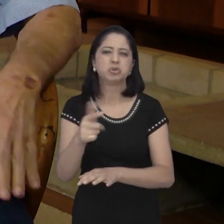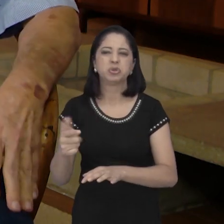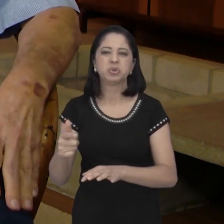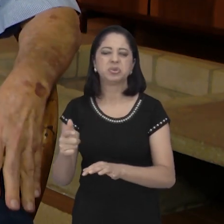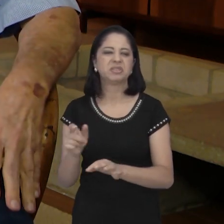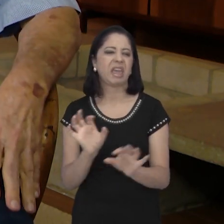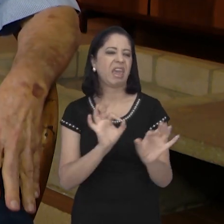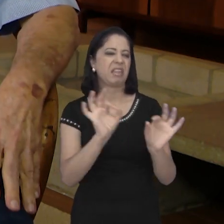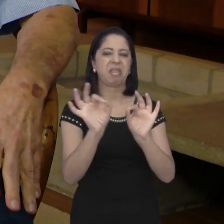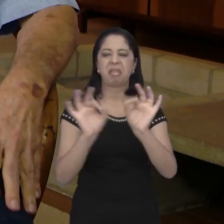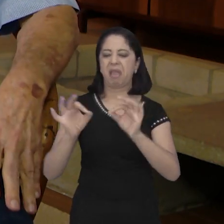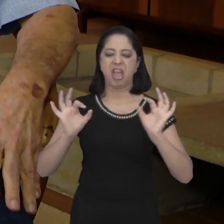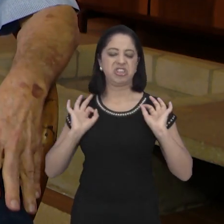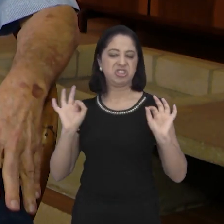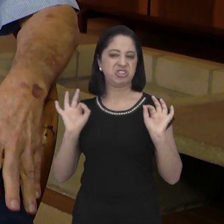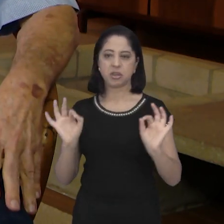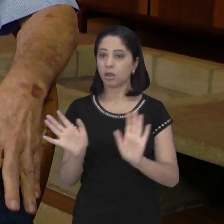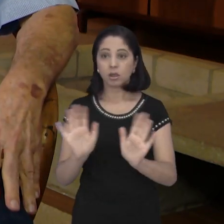capaz de